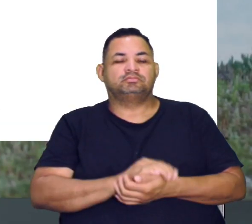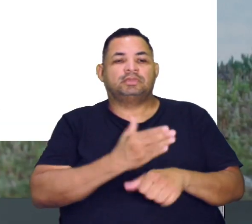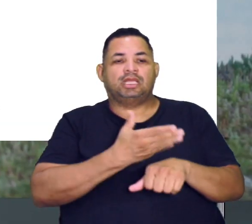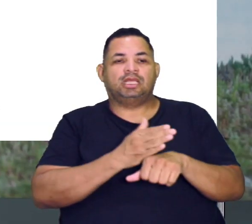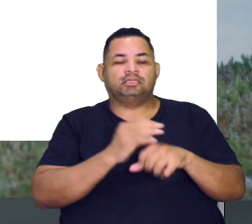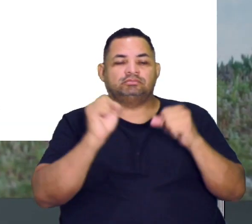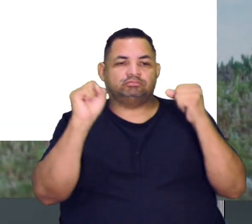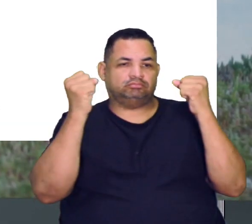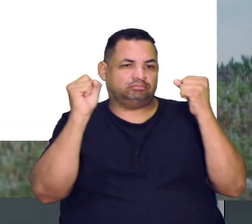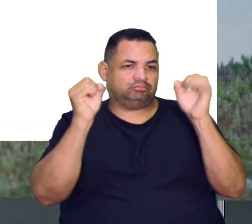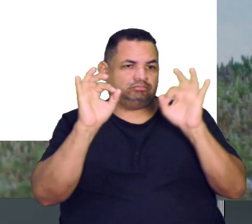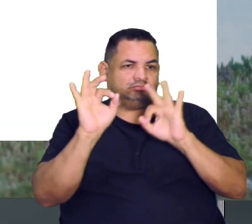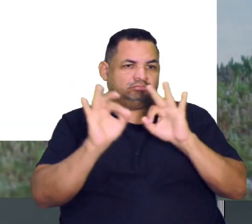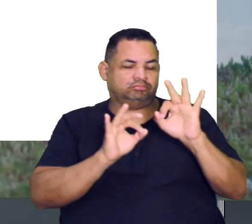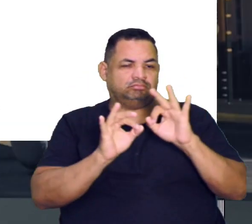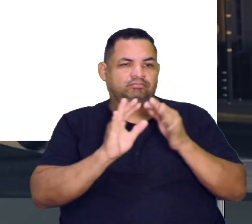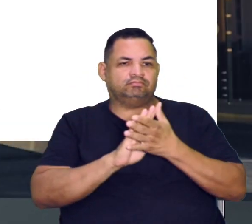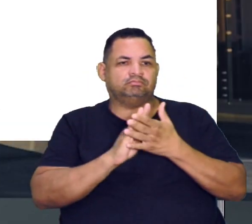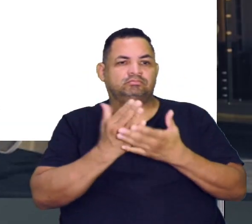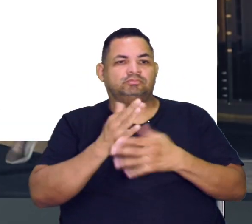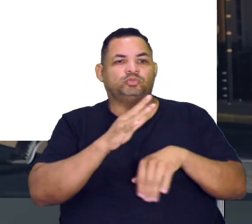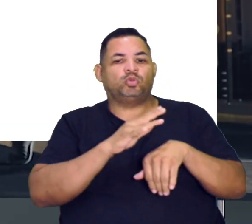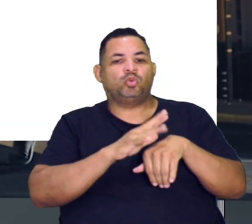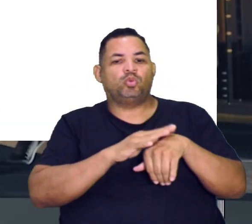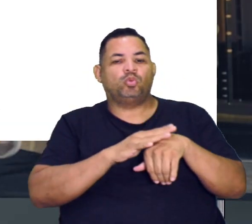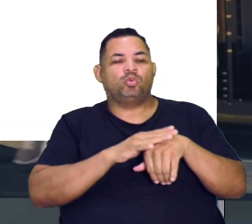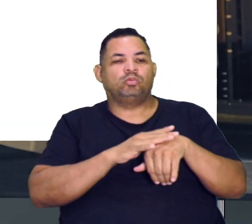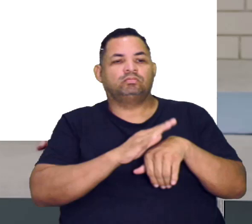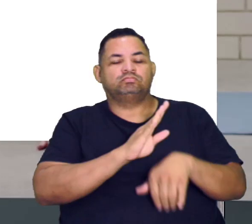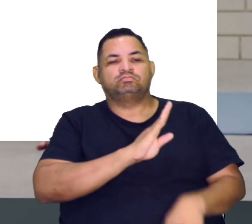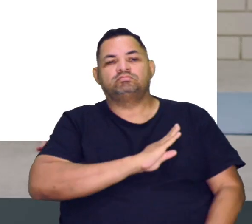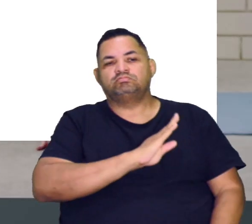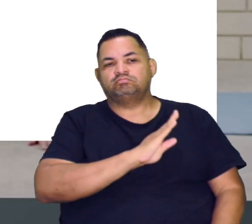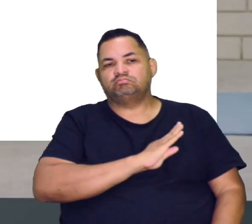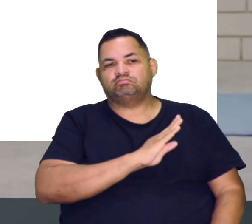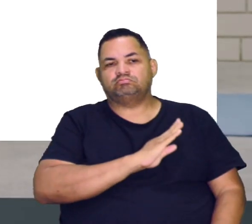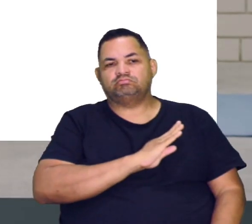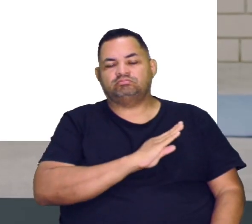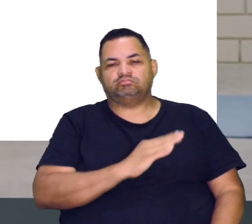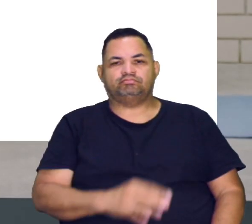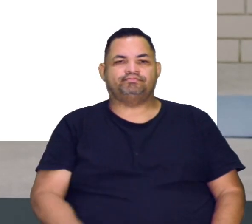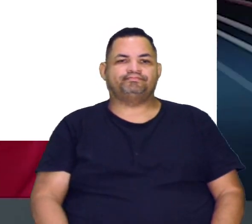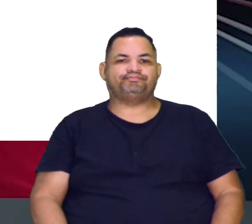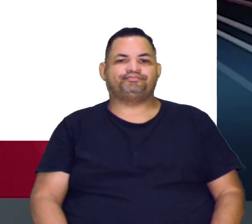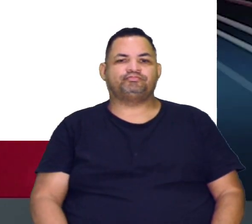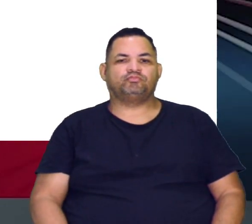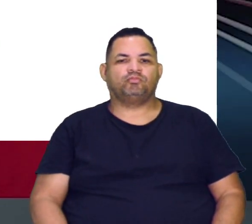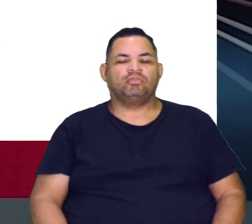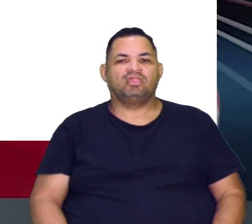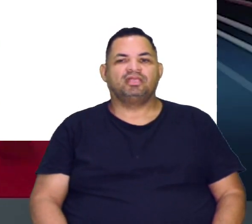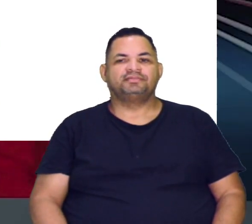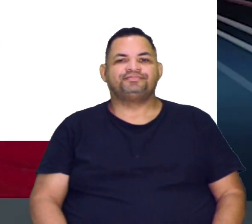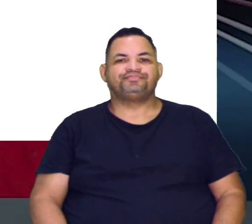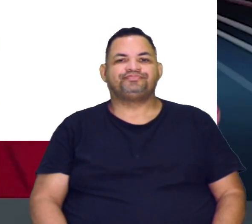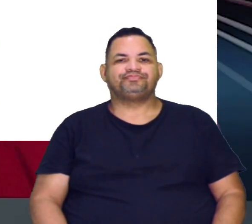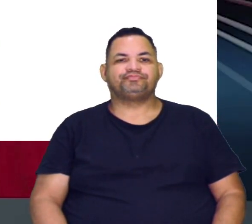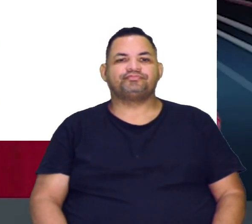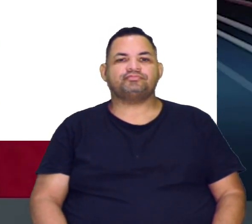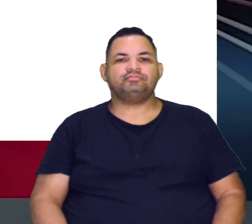que agora a atividade física para as doenças cardiovasculares, né? Dentro desse contexto das